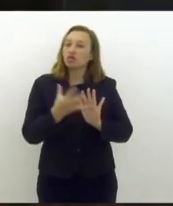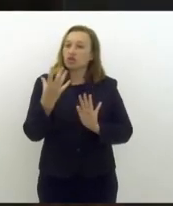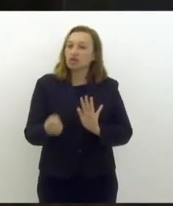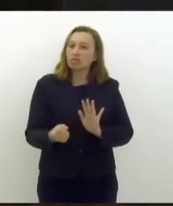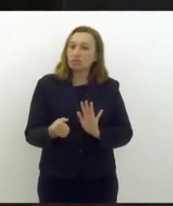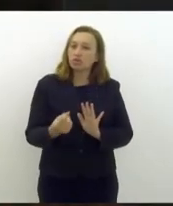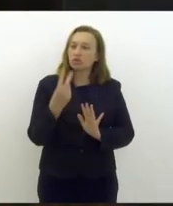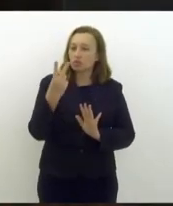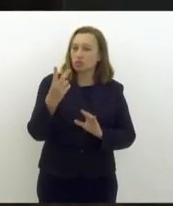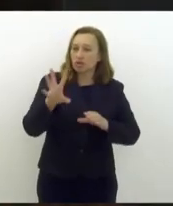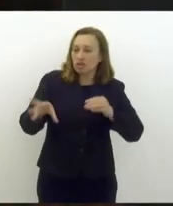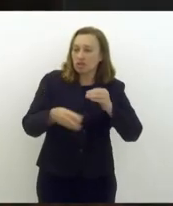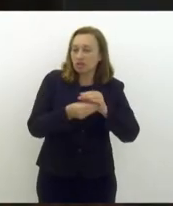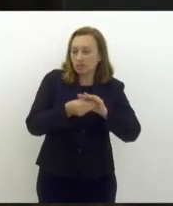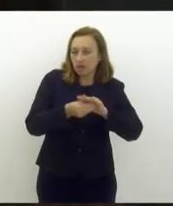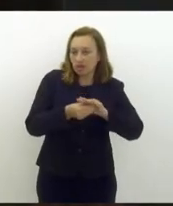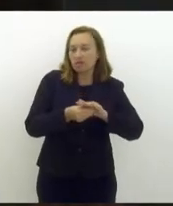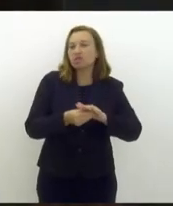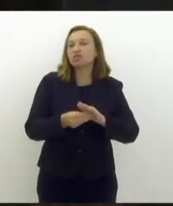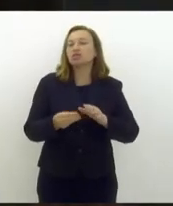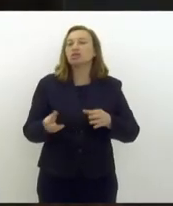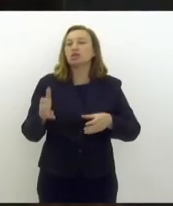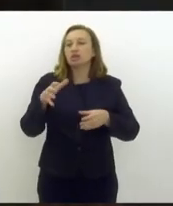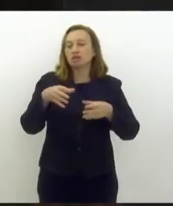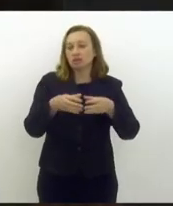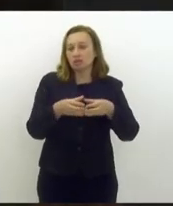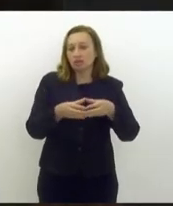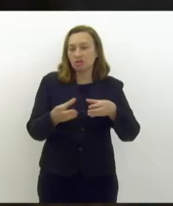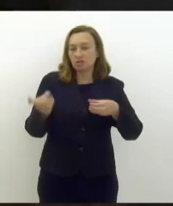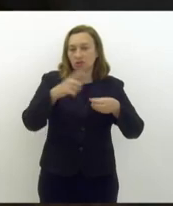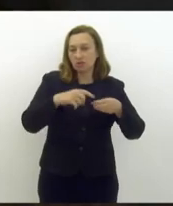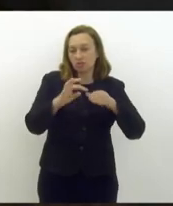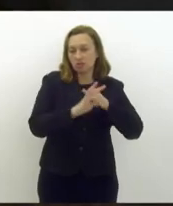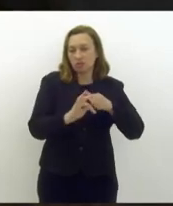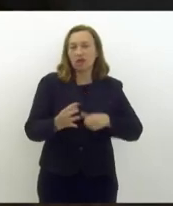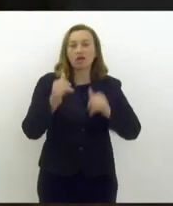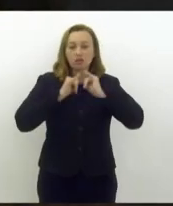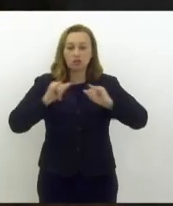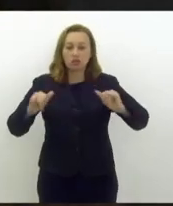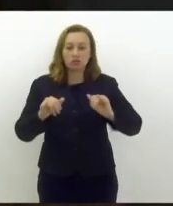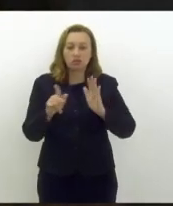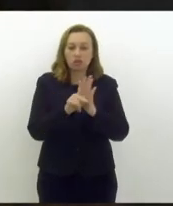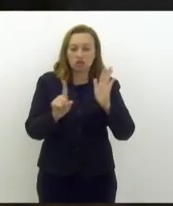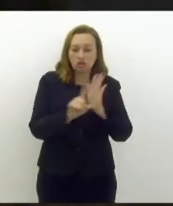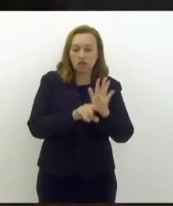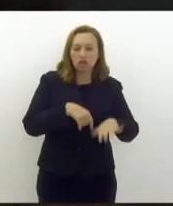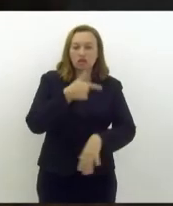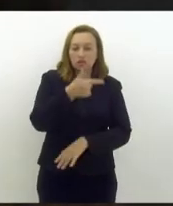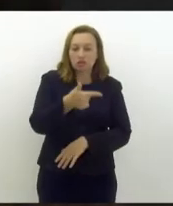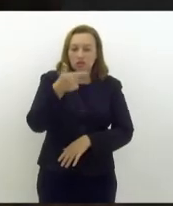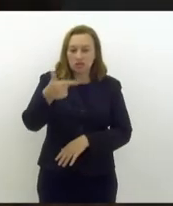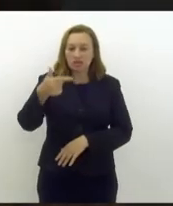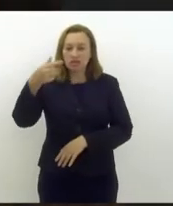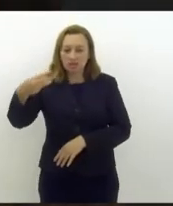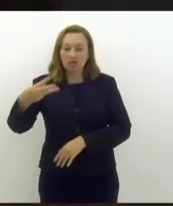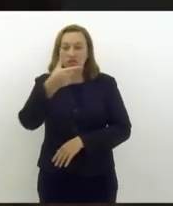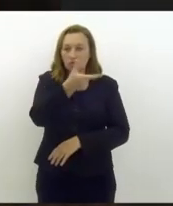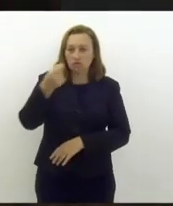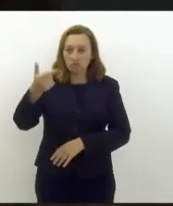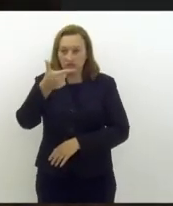proposta recebeu duas emendas e retornas comissões técnicas anuncio o projeto de lei número 223